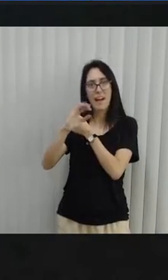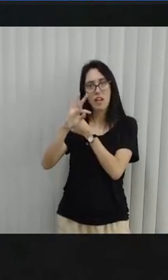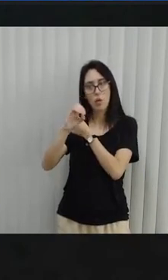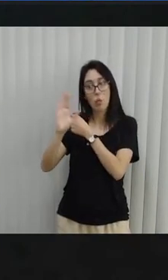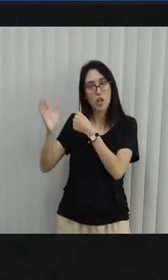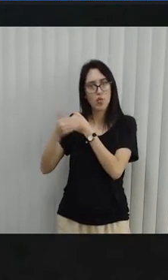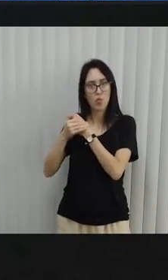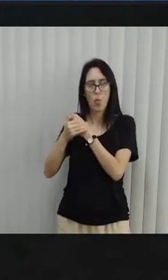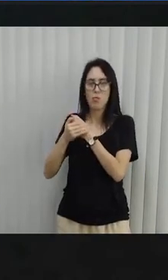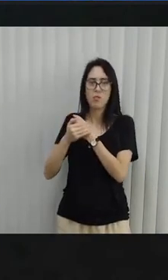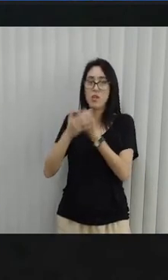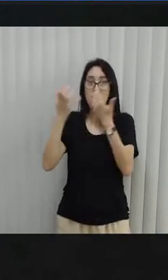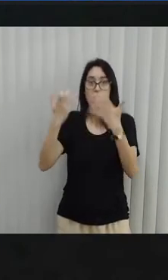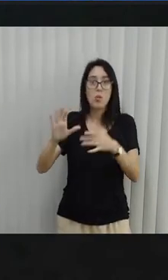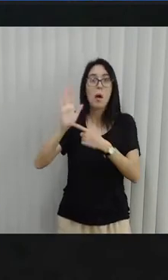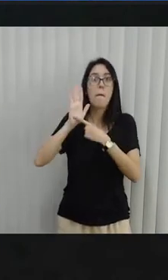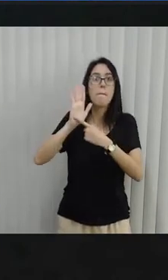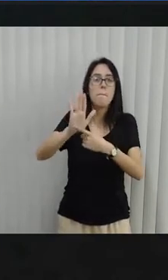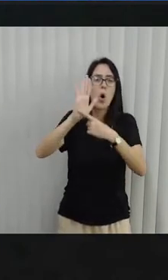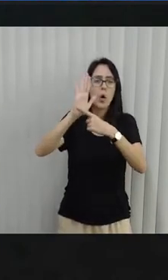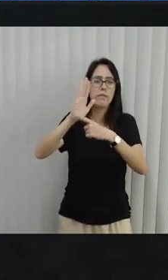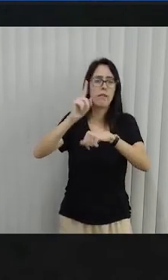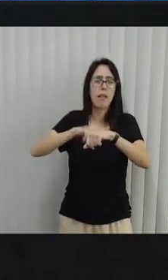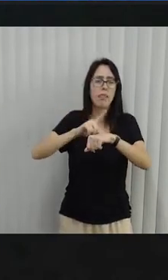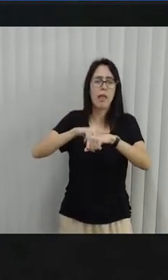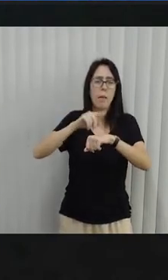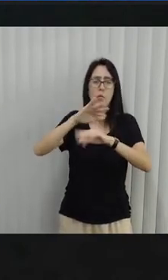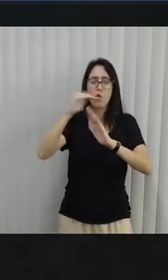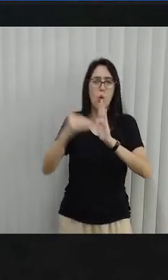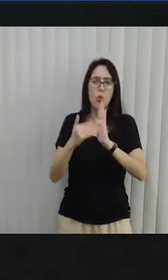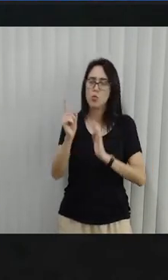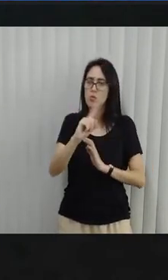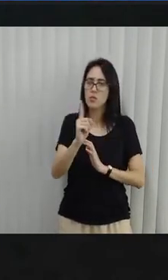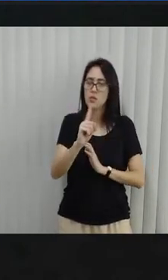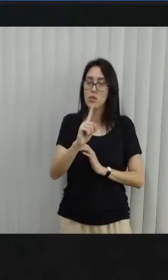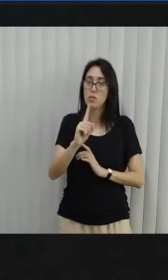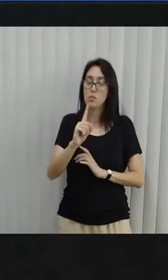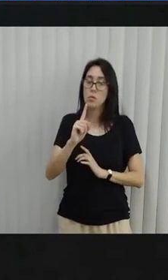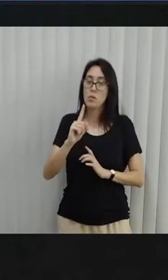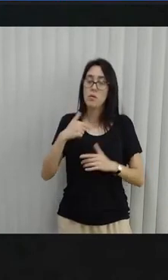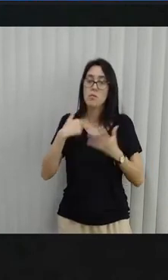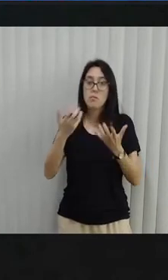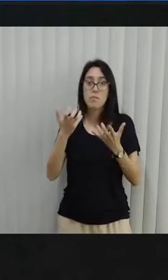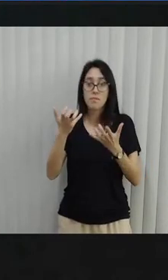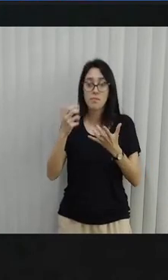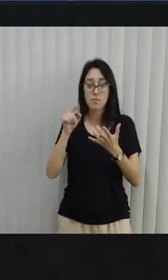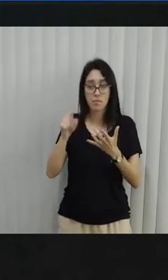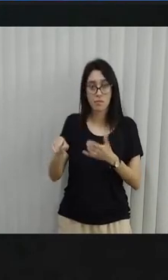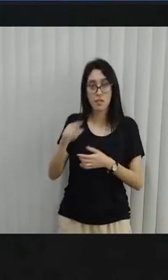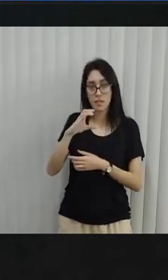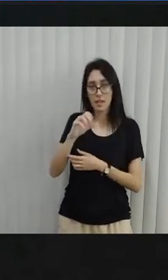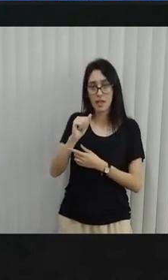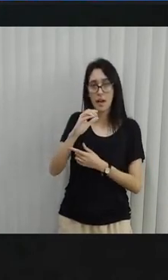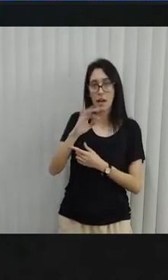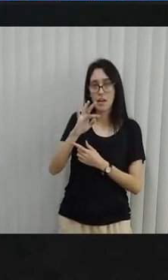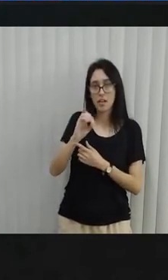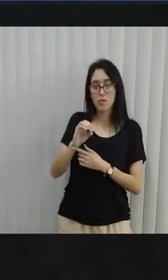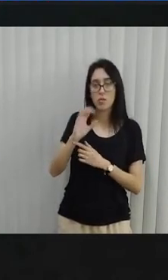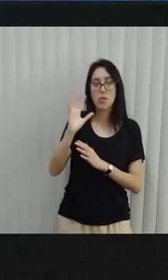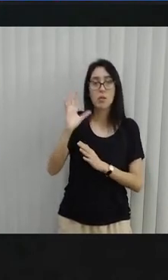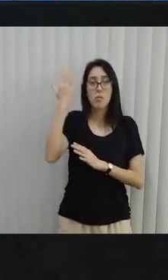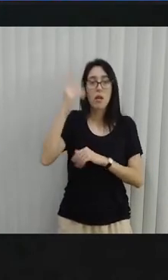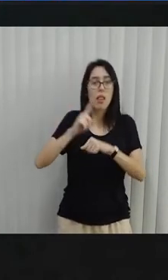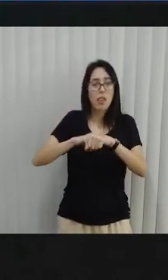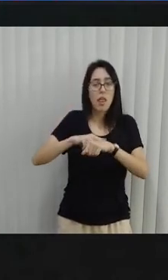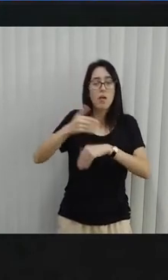não quero que desde o começo já tenha um obstáculo, porque senão a vida seria muito difícil. eu quero que os obstáculos da vida venham com o tempo, né?